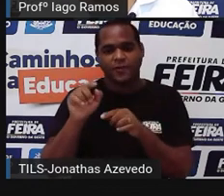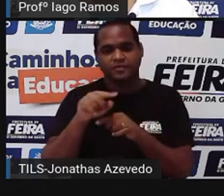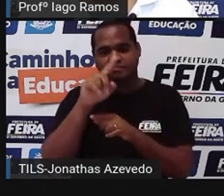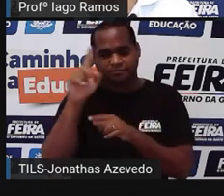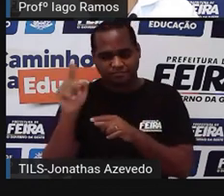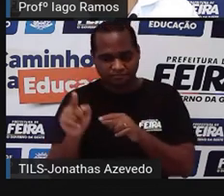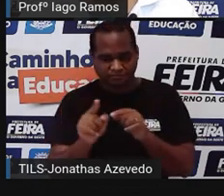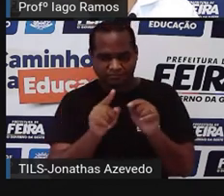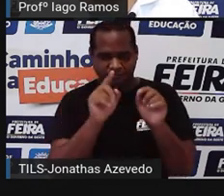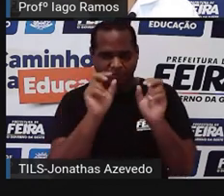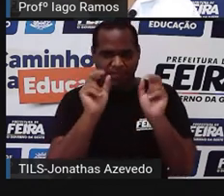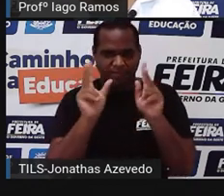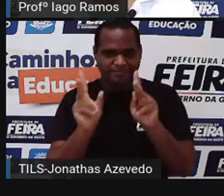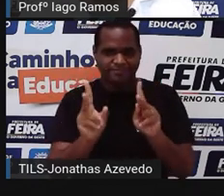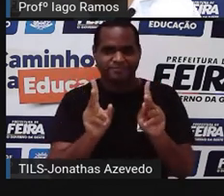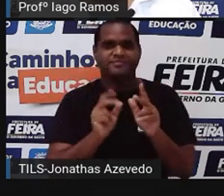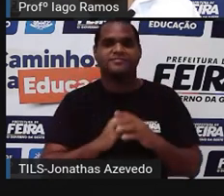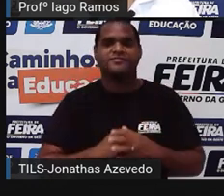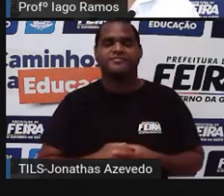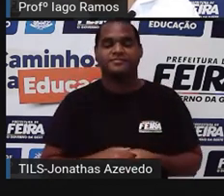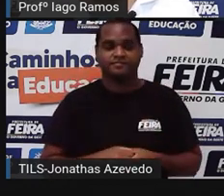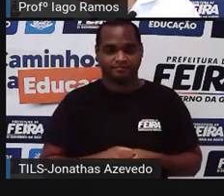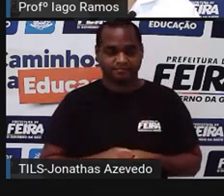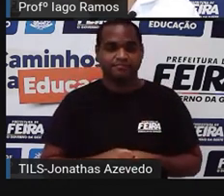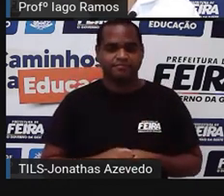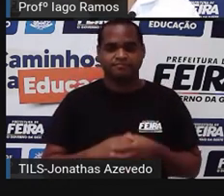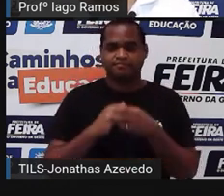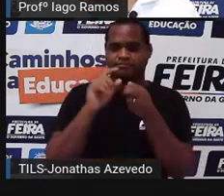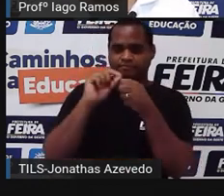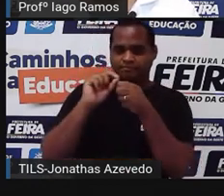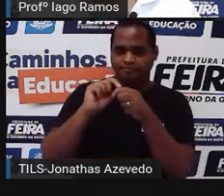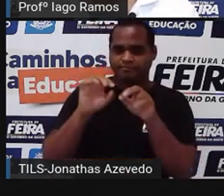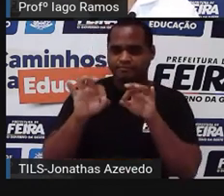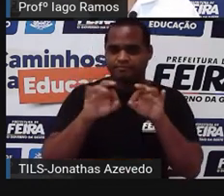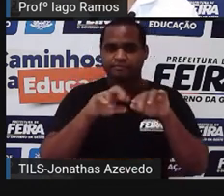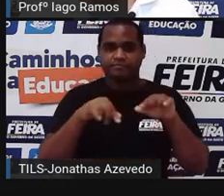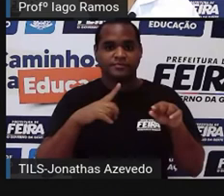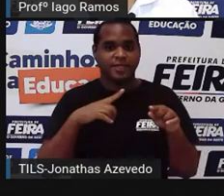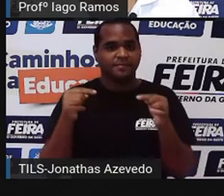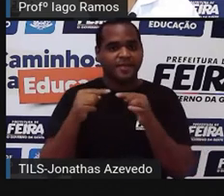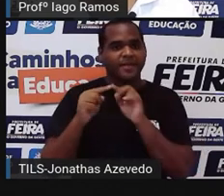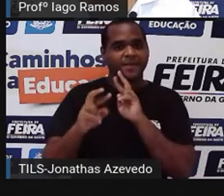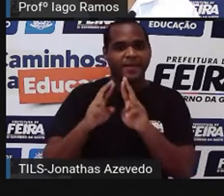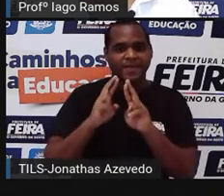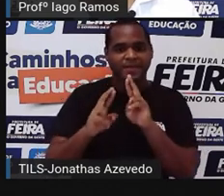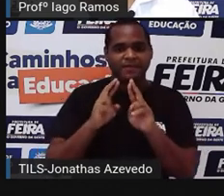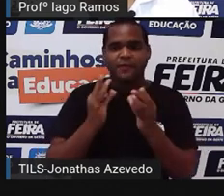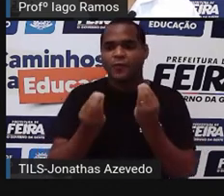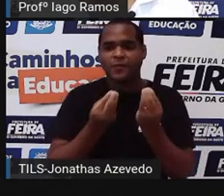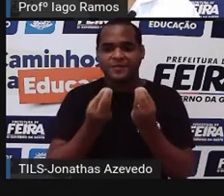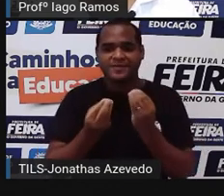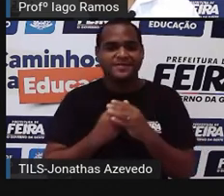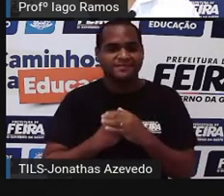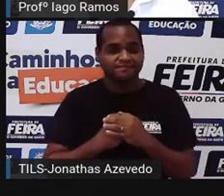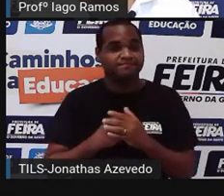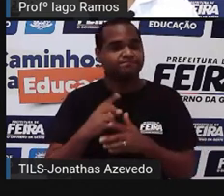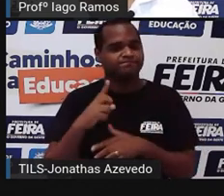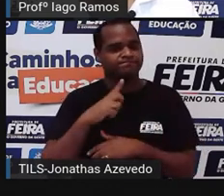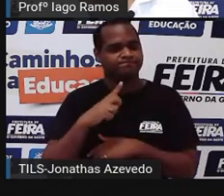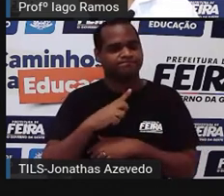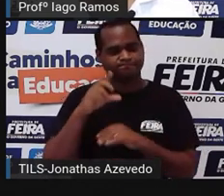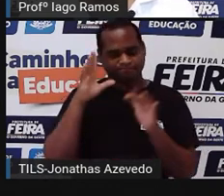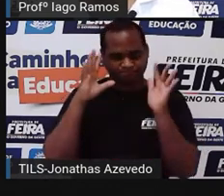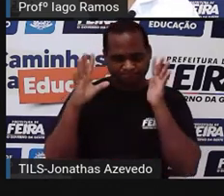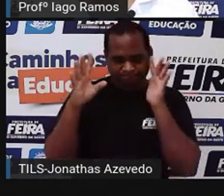comigo E aí quando eu faço esse Girus tá eu tenho que pensar